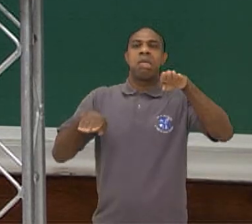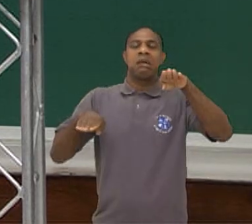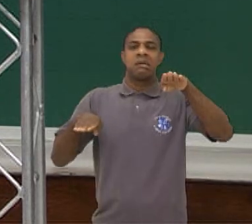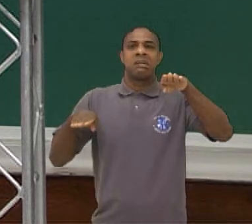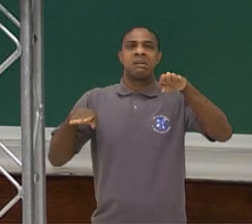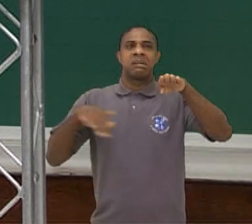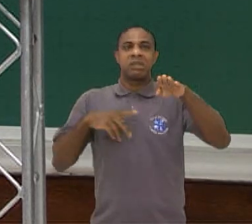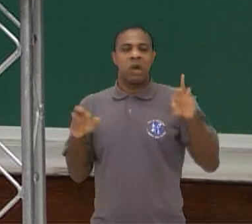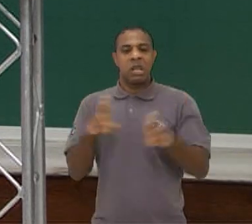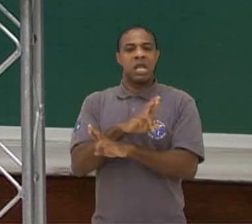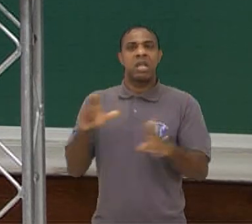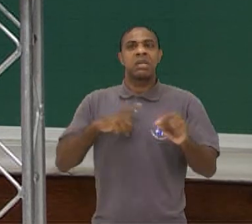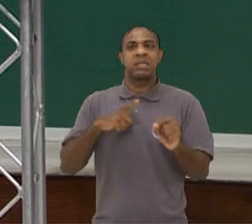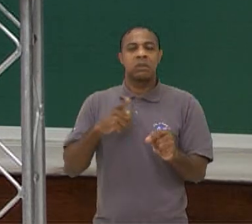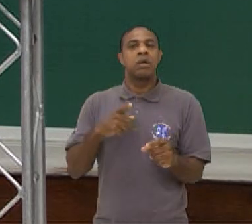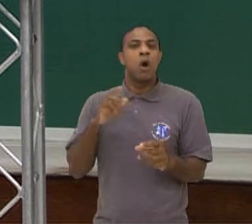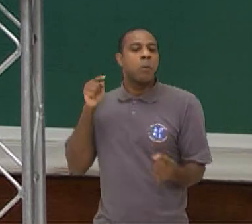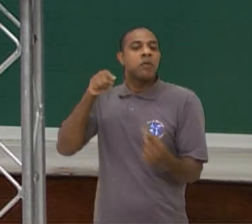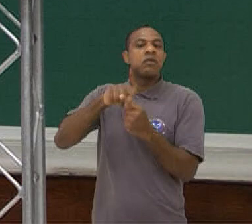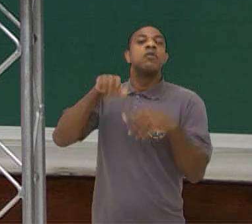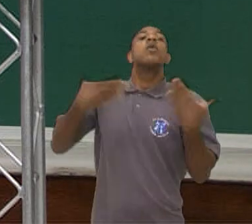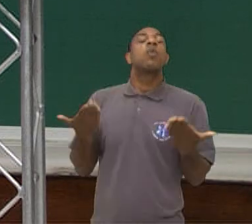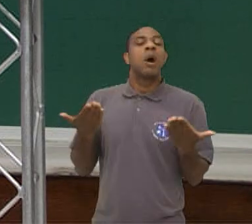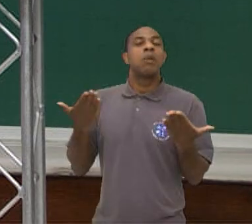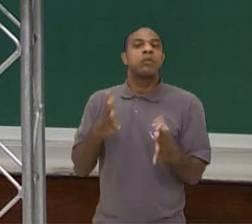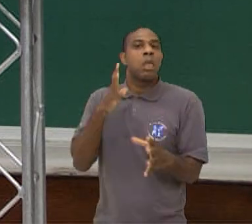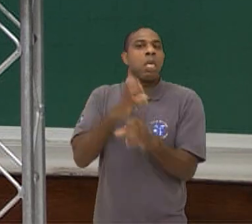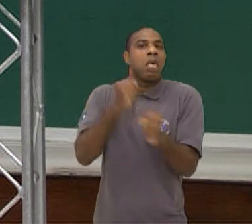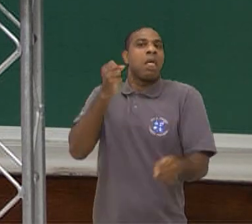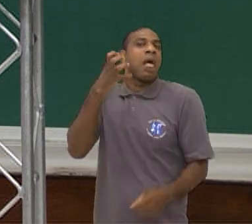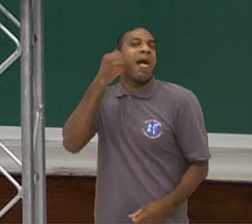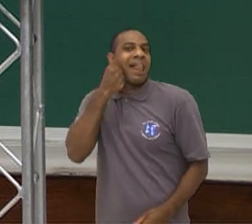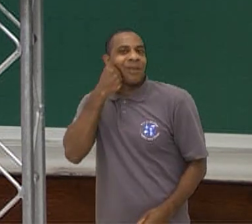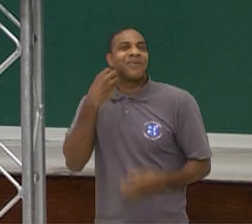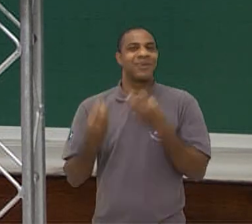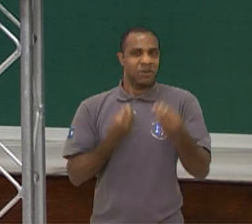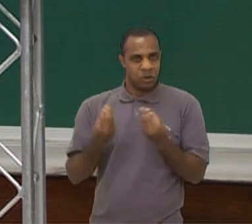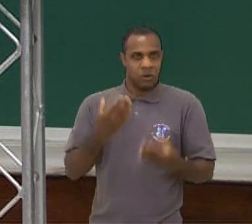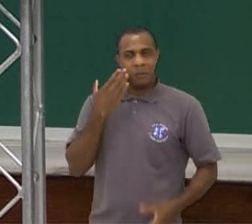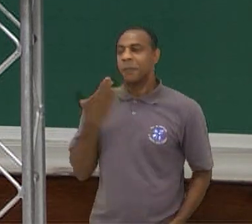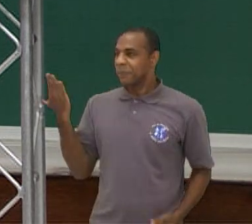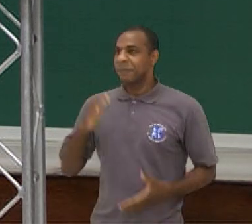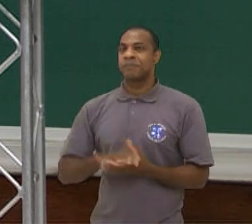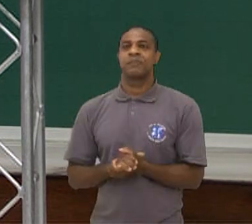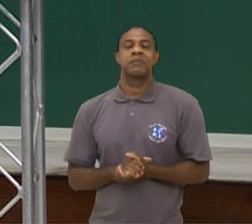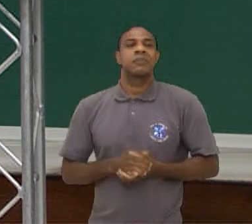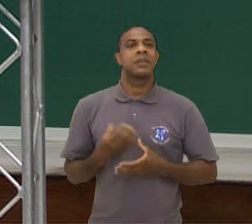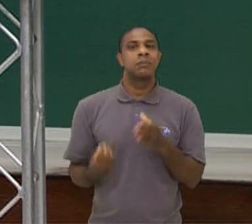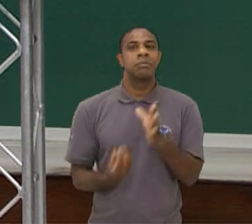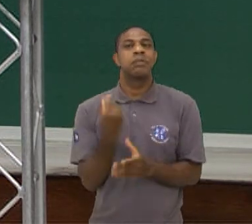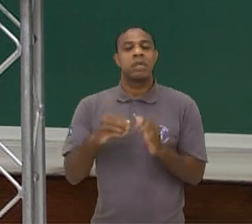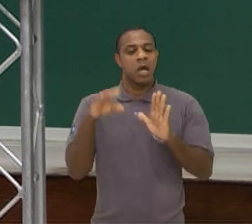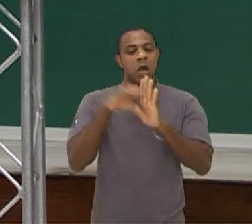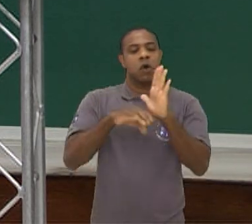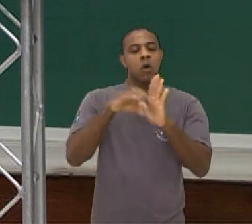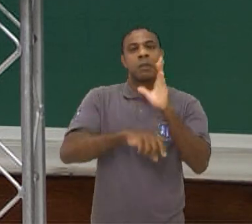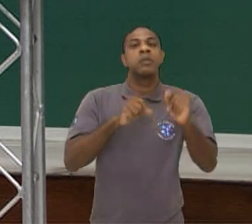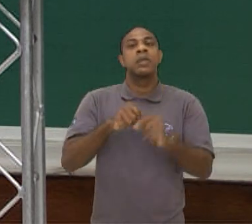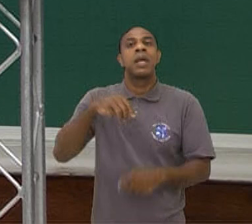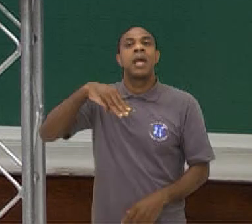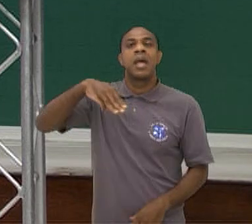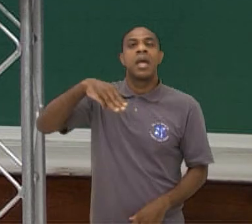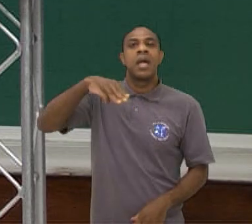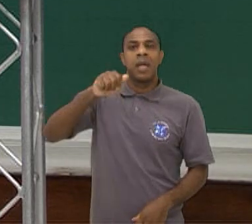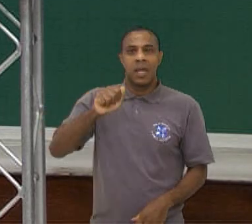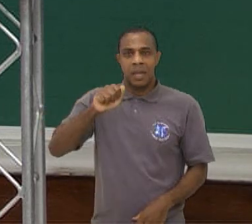como objetivo gerar o lucro, que não vem para o trabalhador, mas é gerado pela burguesia através do conceito do mais-valia que a gente